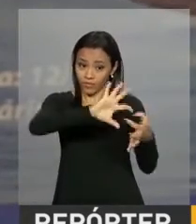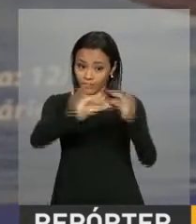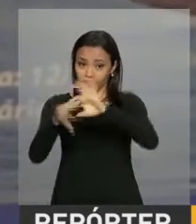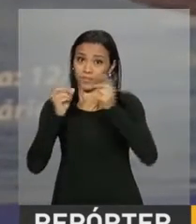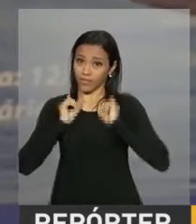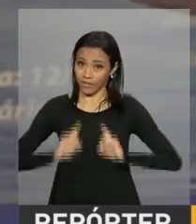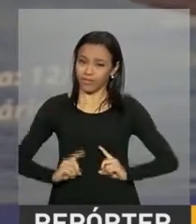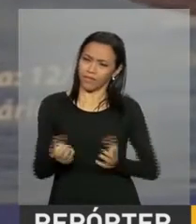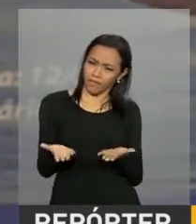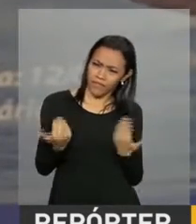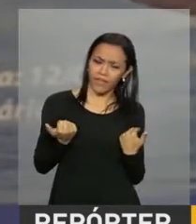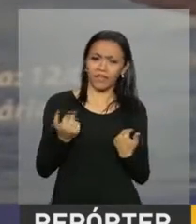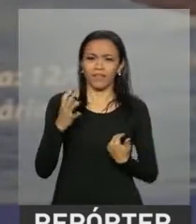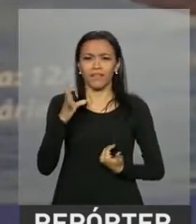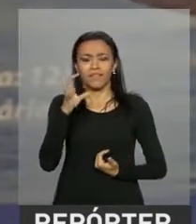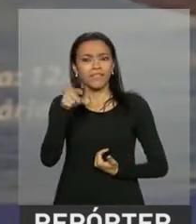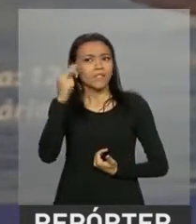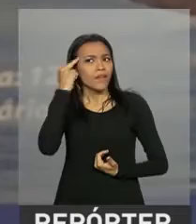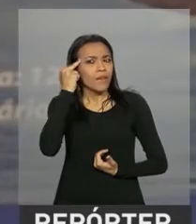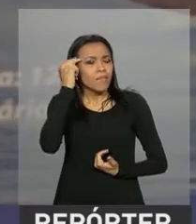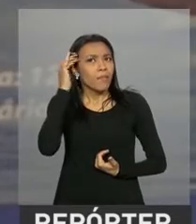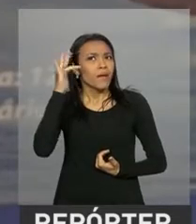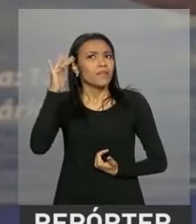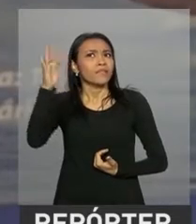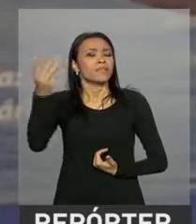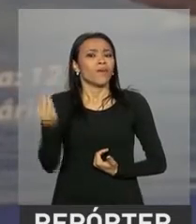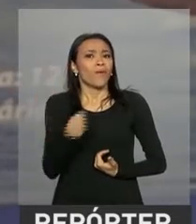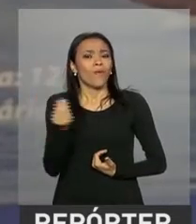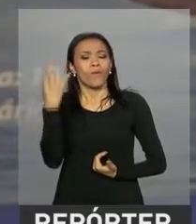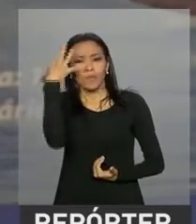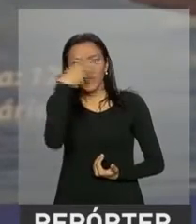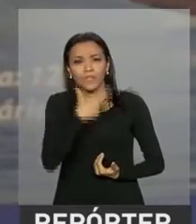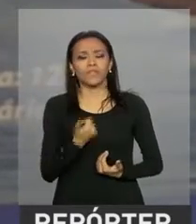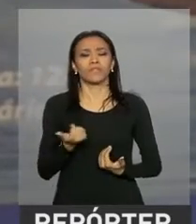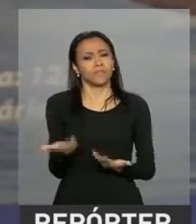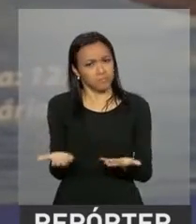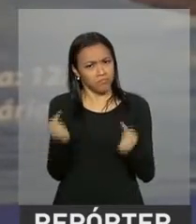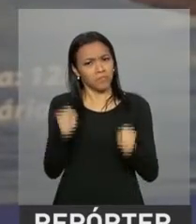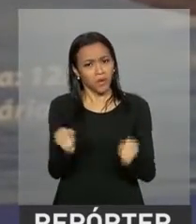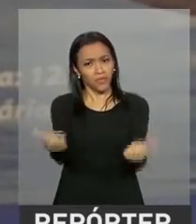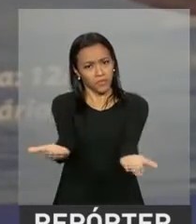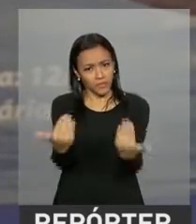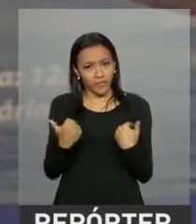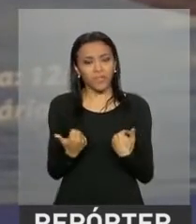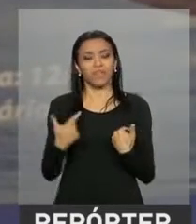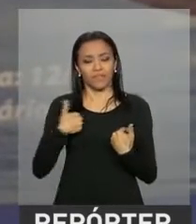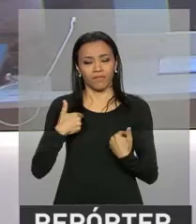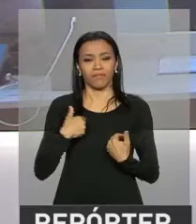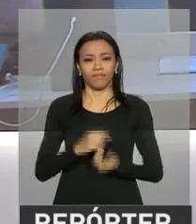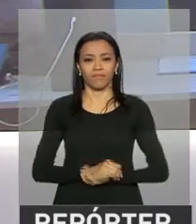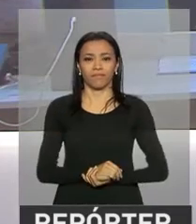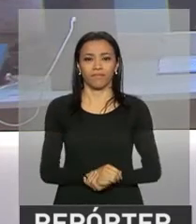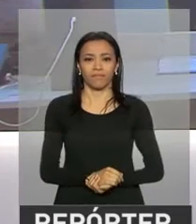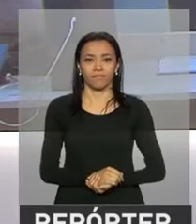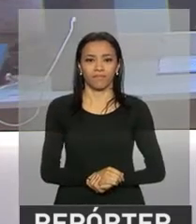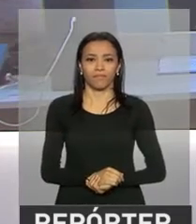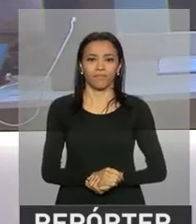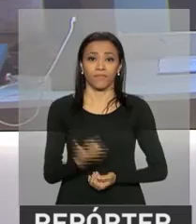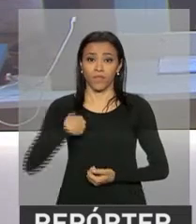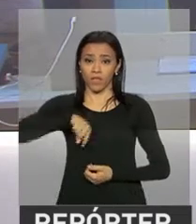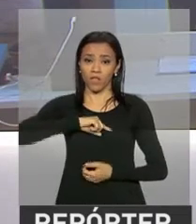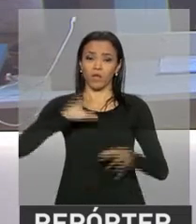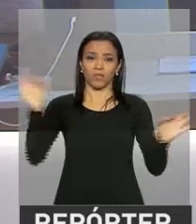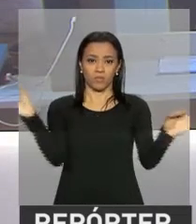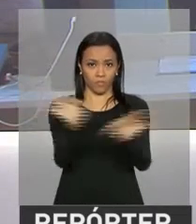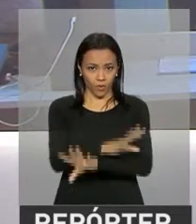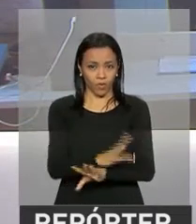aí que vocês não imaginam, quão grande é, quão bonito é, então pode vir que eu garanto. E nós ficamos